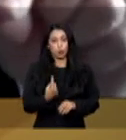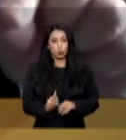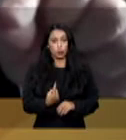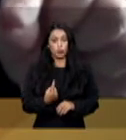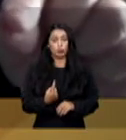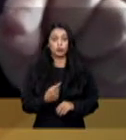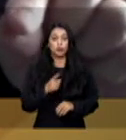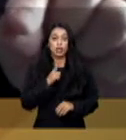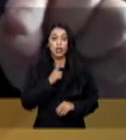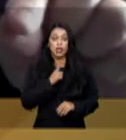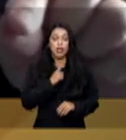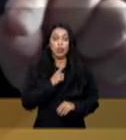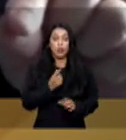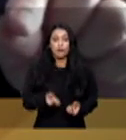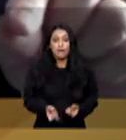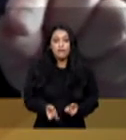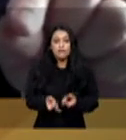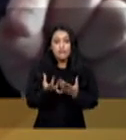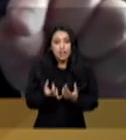de contrabando.